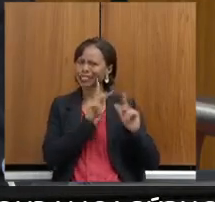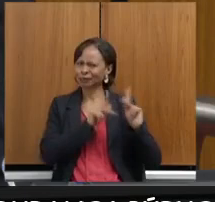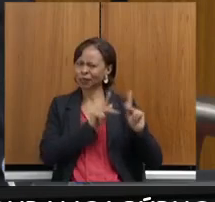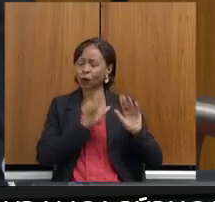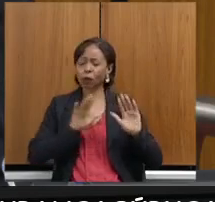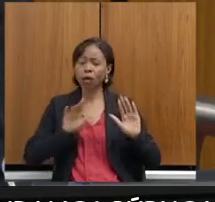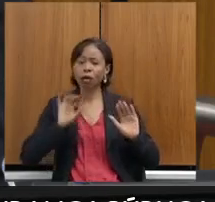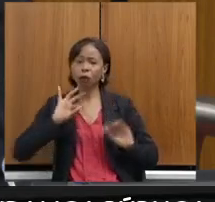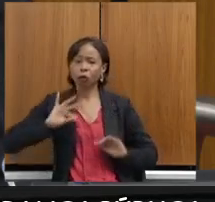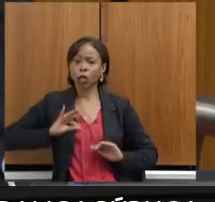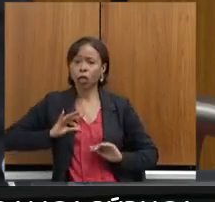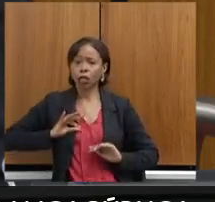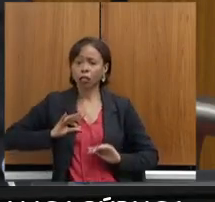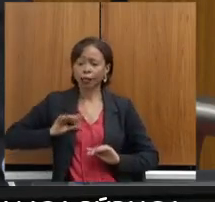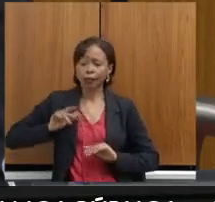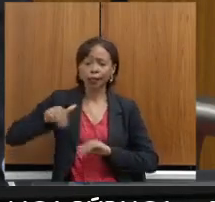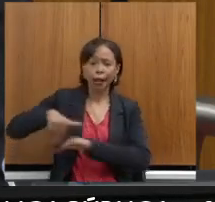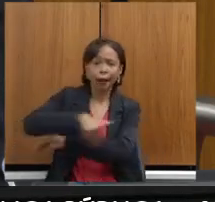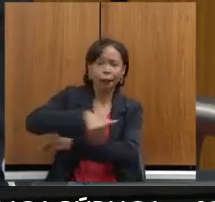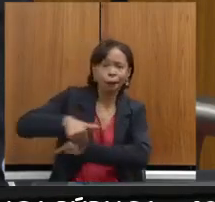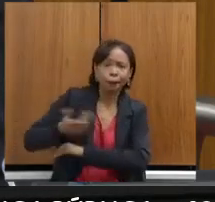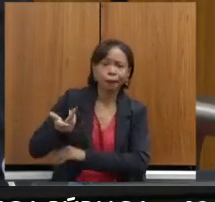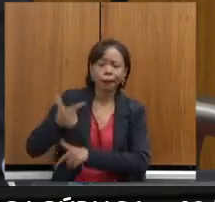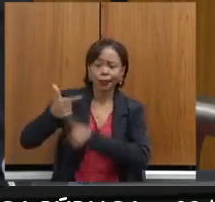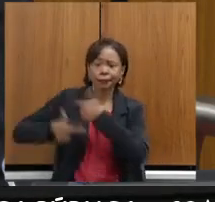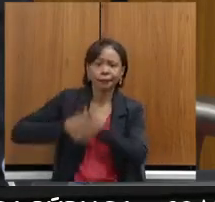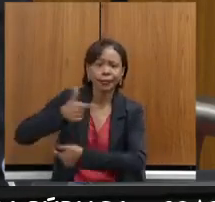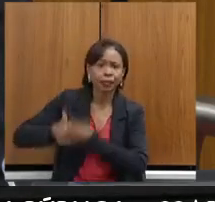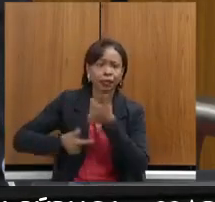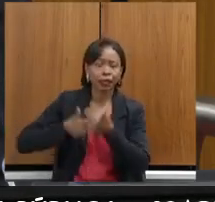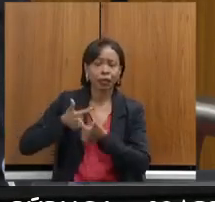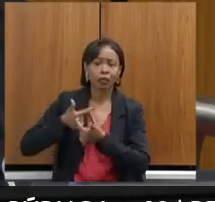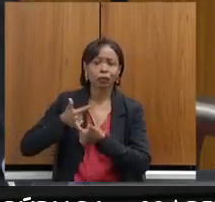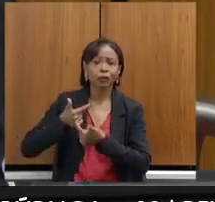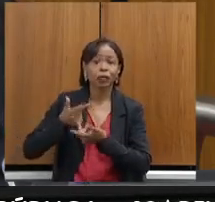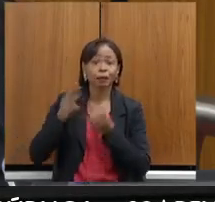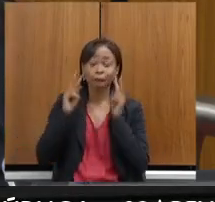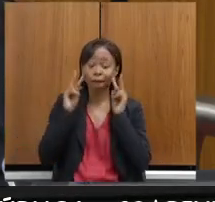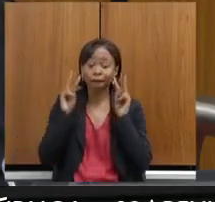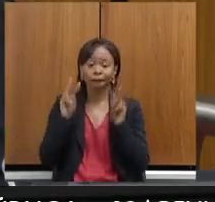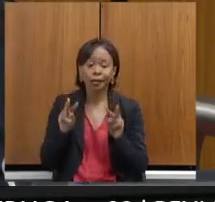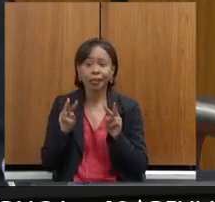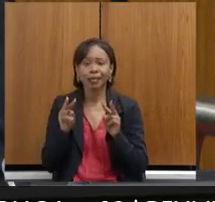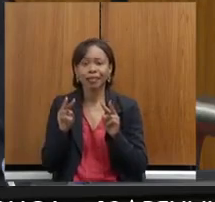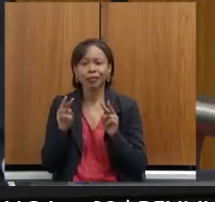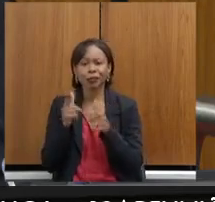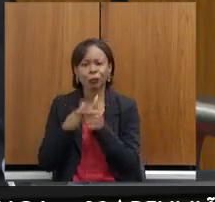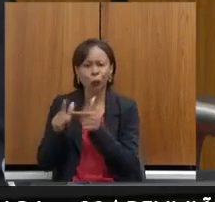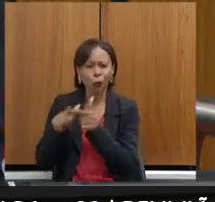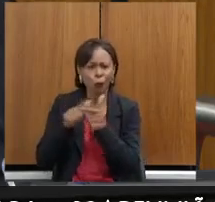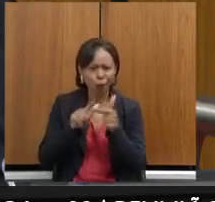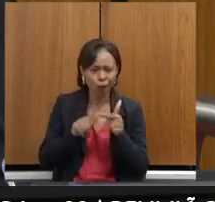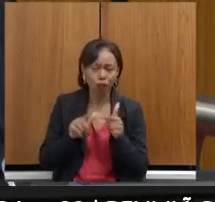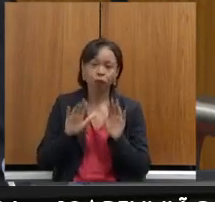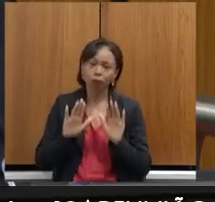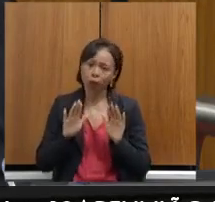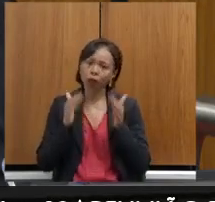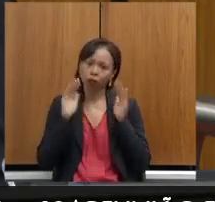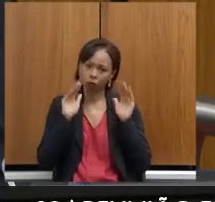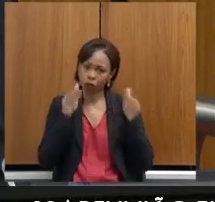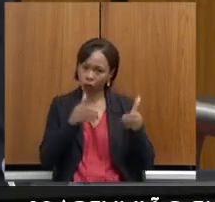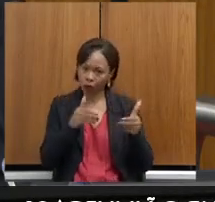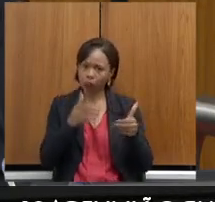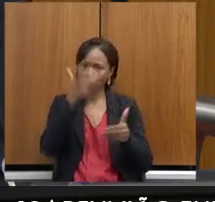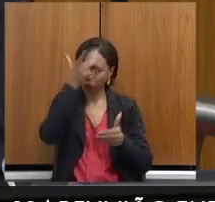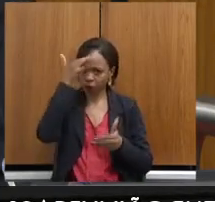delegacias e vendo a situação das pessoas eu queria chamar atenção Para esse ponto